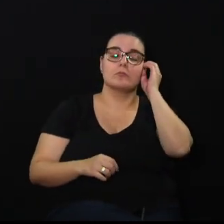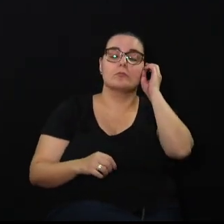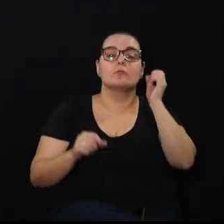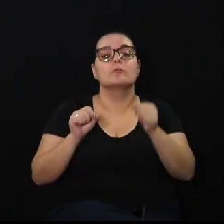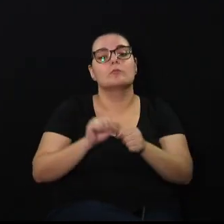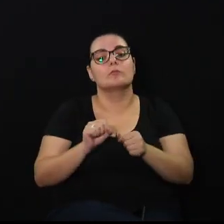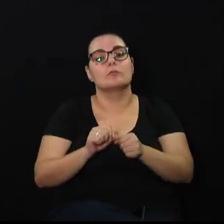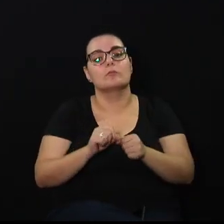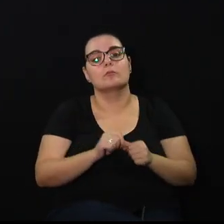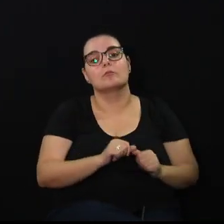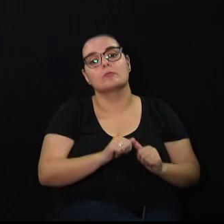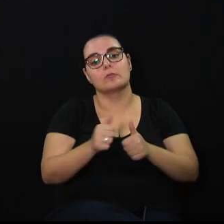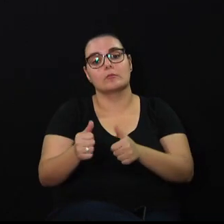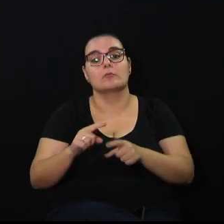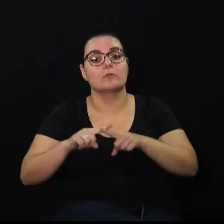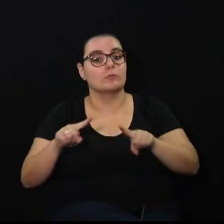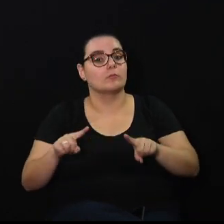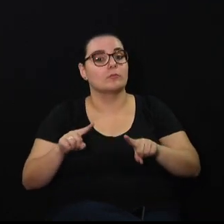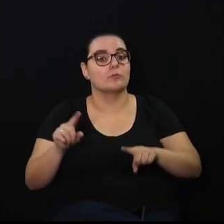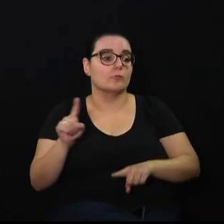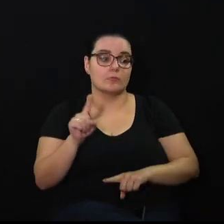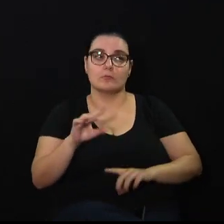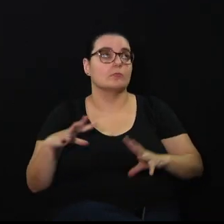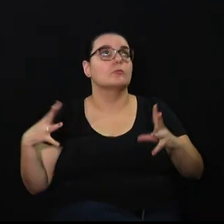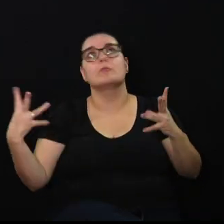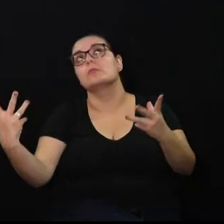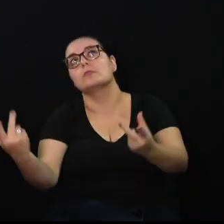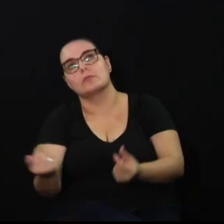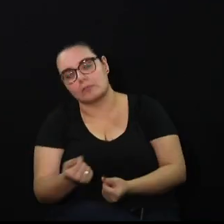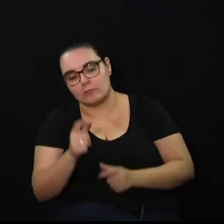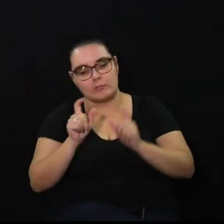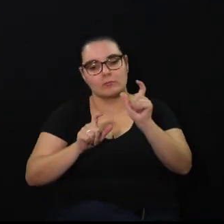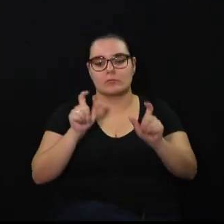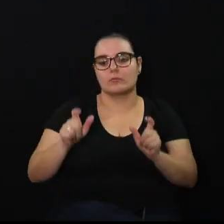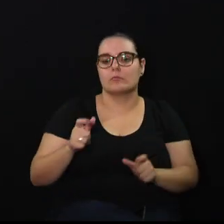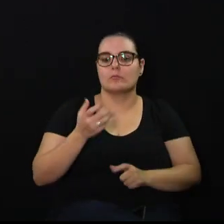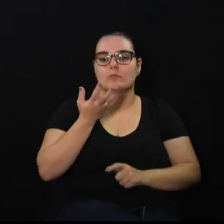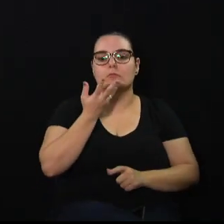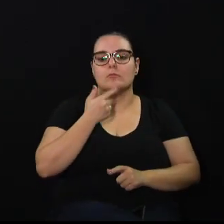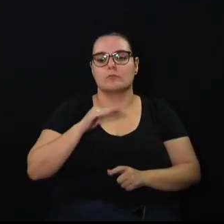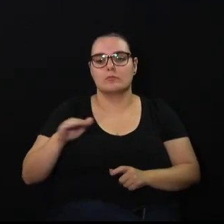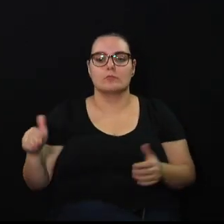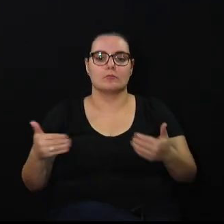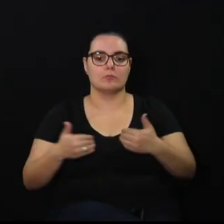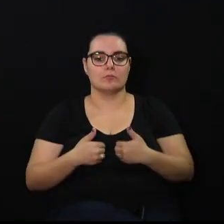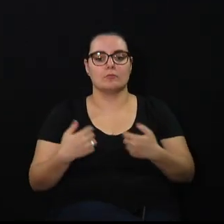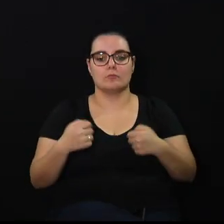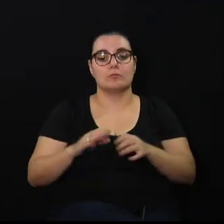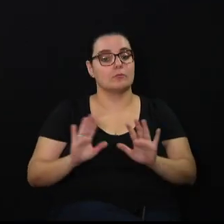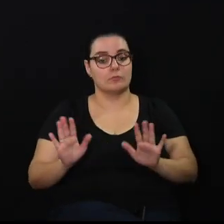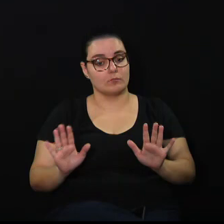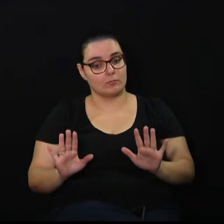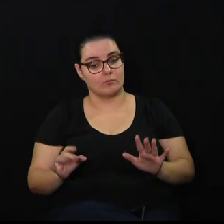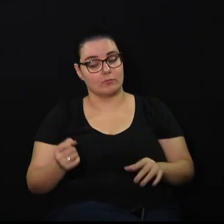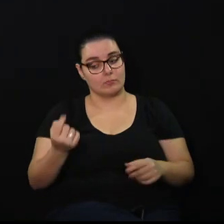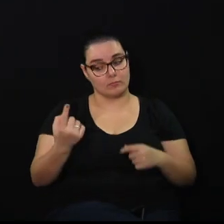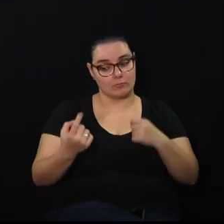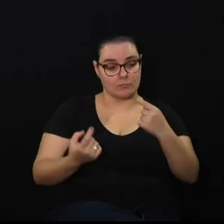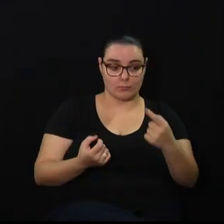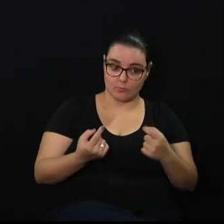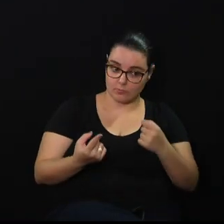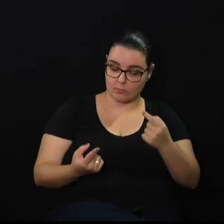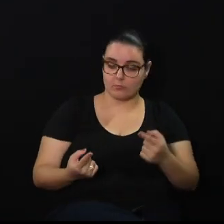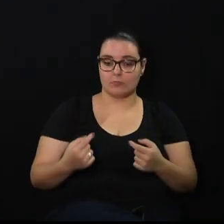não é toda criança autista que precisa desse acompanhamento é como já disse é muito individualizado cada um tem as suas